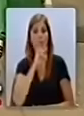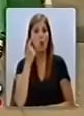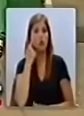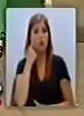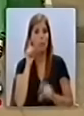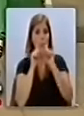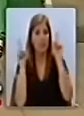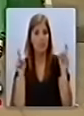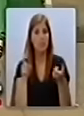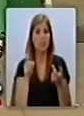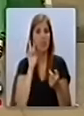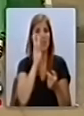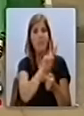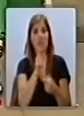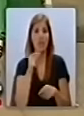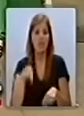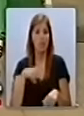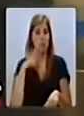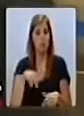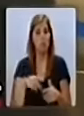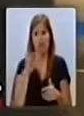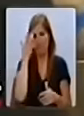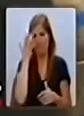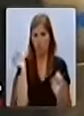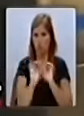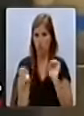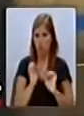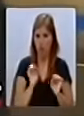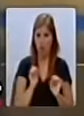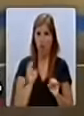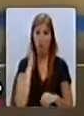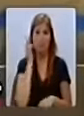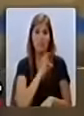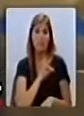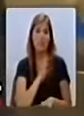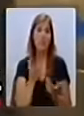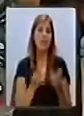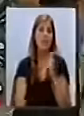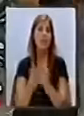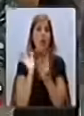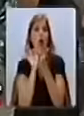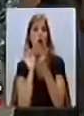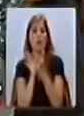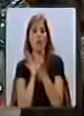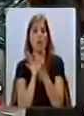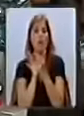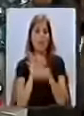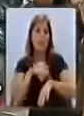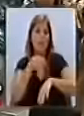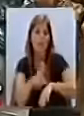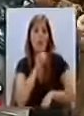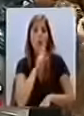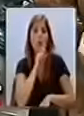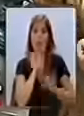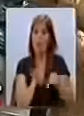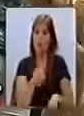empresas, ver um bocado, porque aqui em Portugal as coisas não estão muito fáceis e então uma maneira de criar contactos para possivelmente mais tarde, quando acabar o